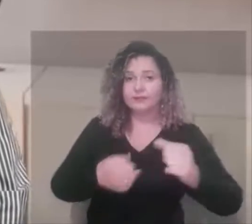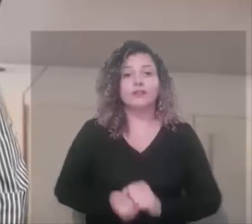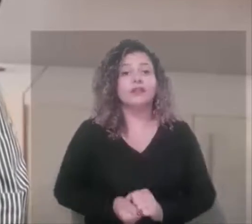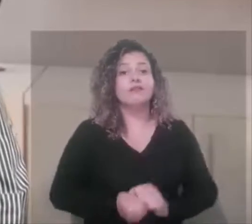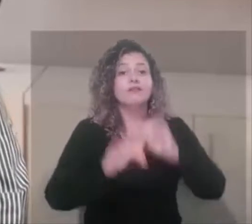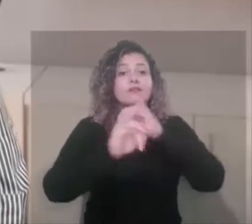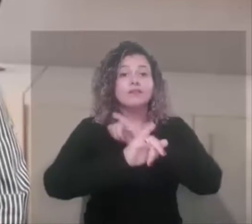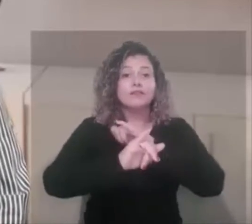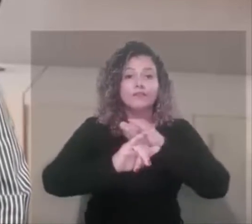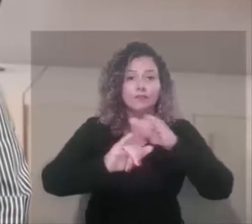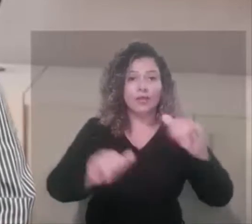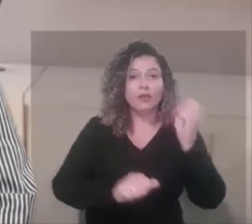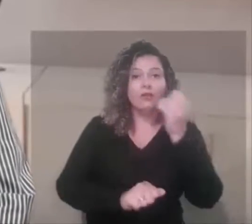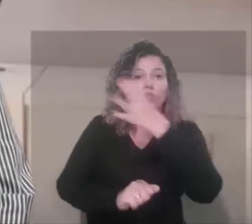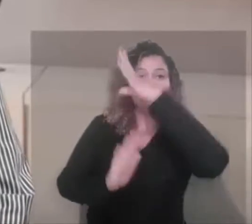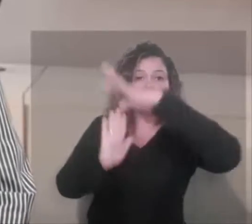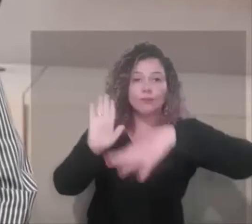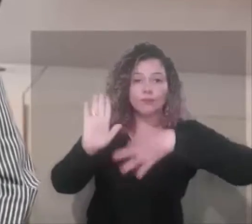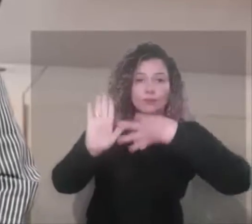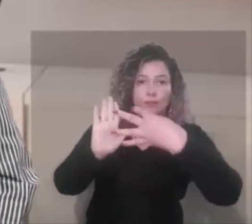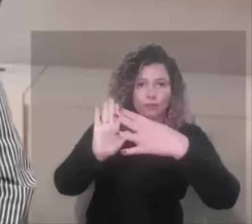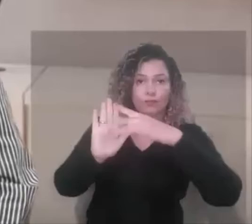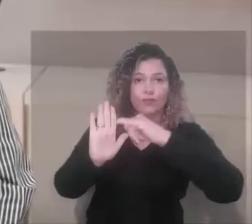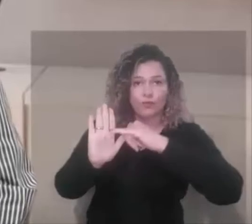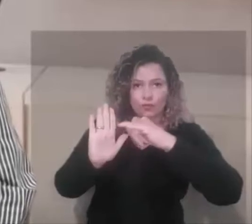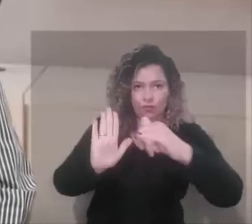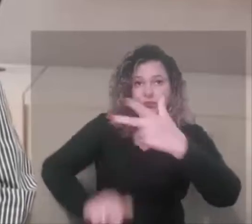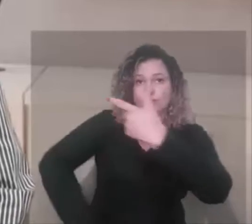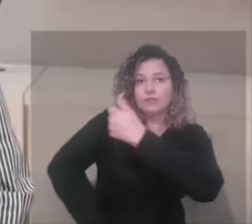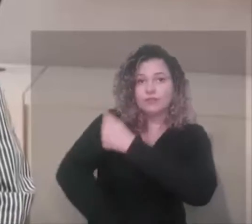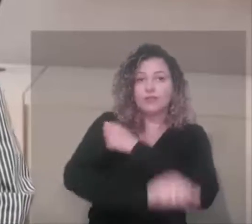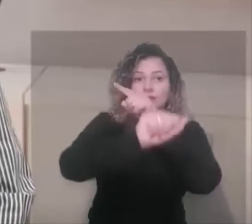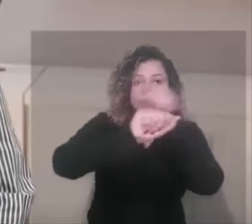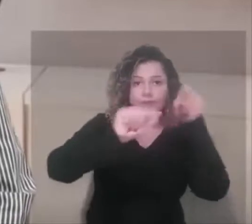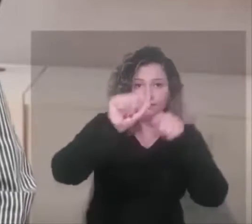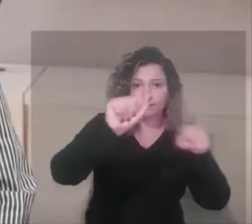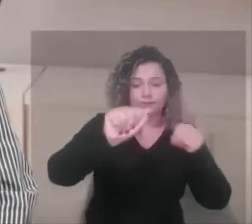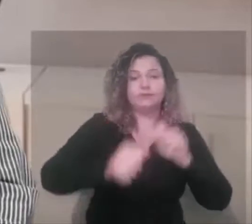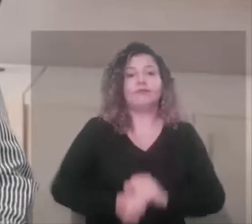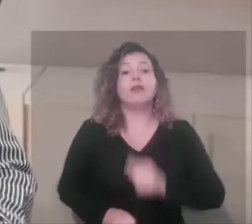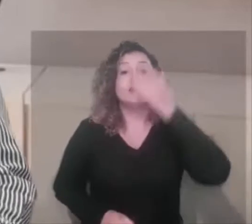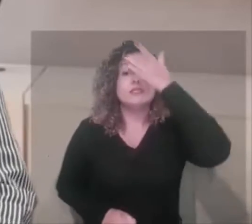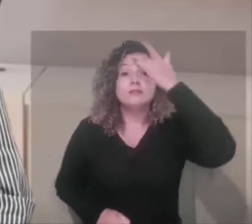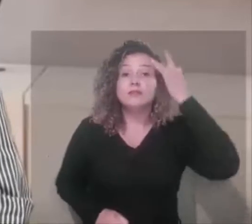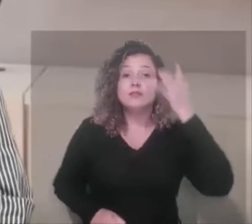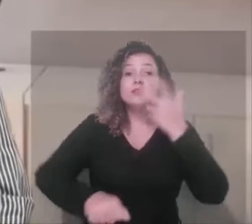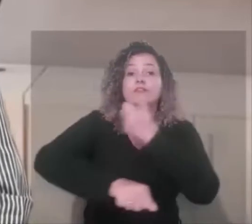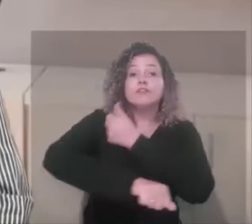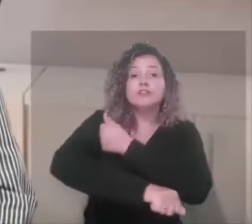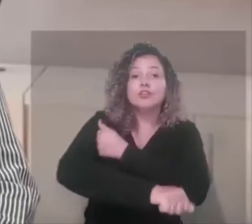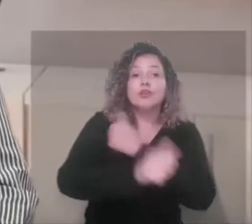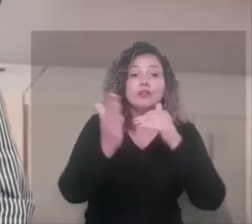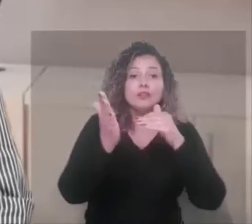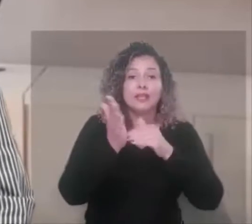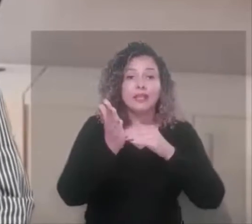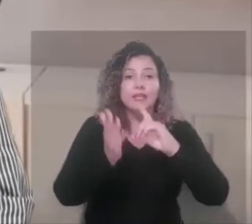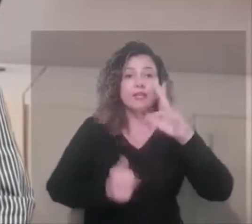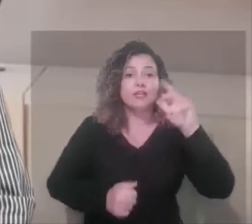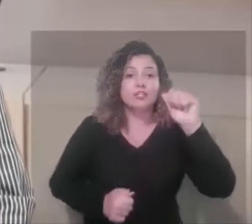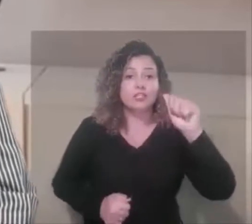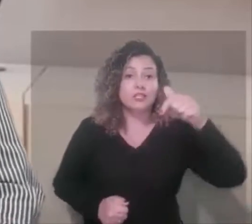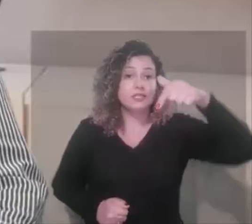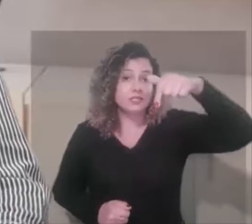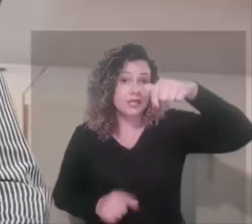a Prefeitura já anunciou mais um cronograma de segunda dose da AstraZeneca. Quem recebeu a primeira dose até o dia 7 de